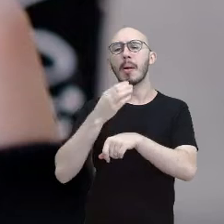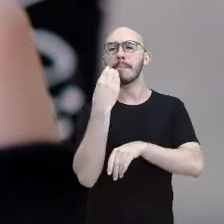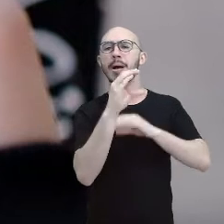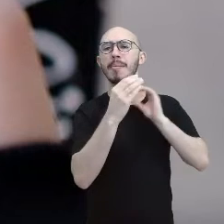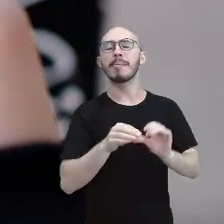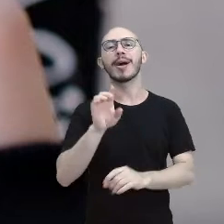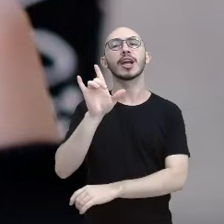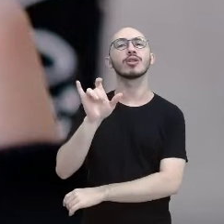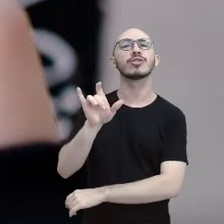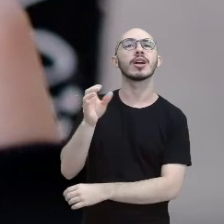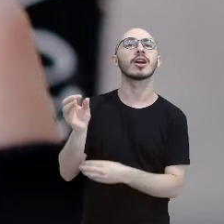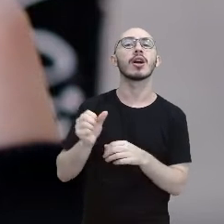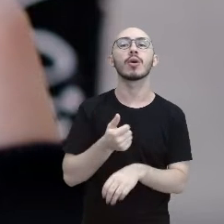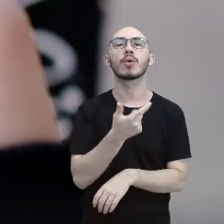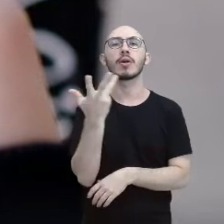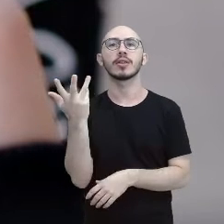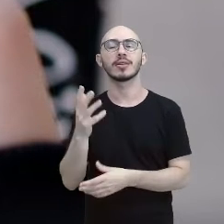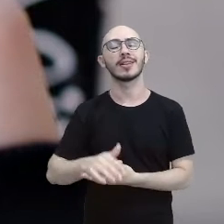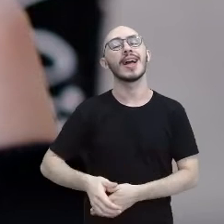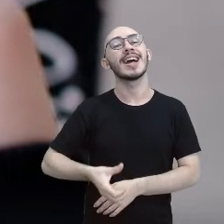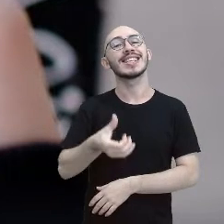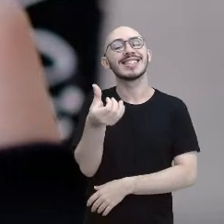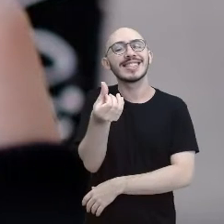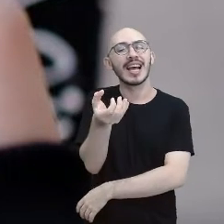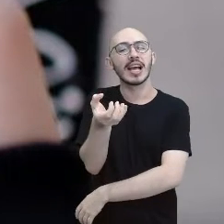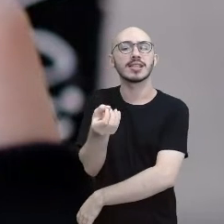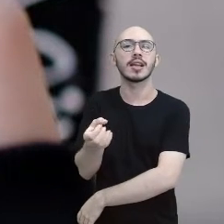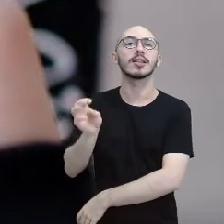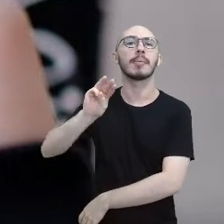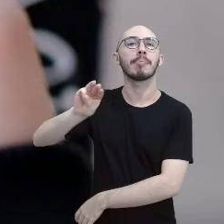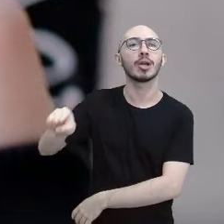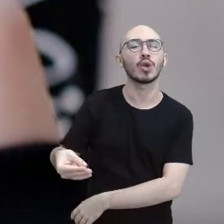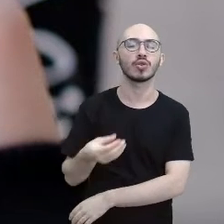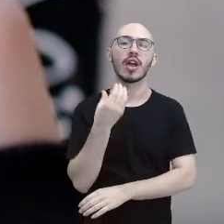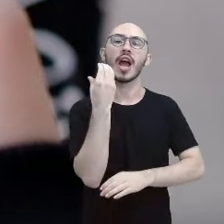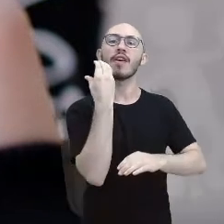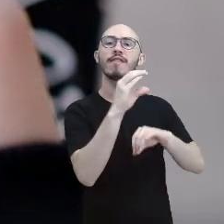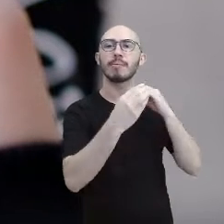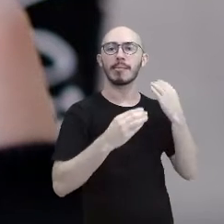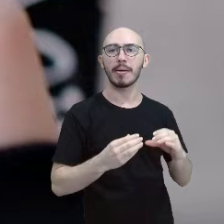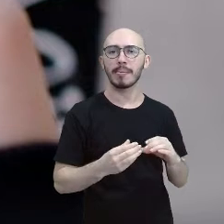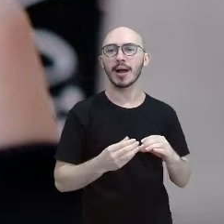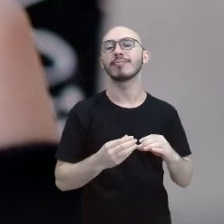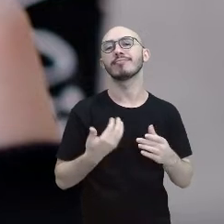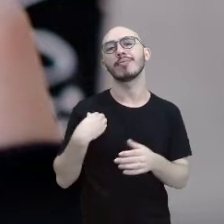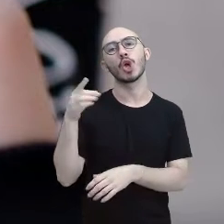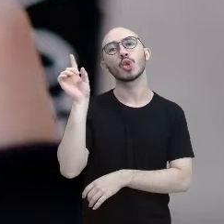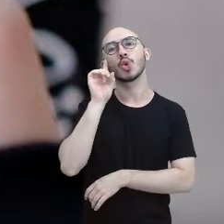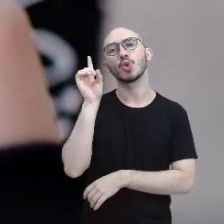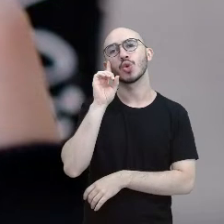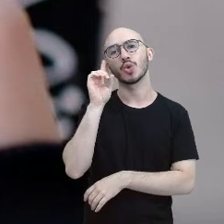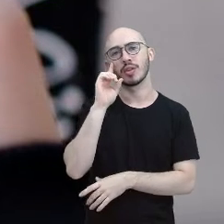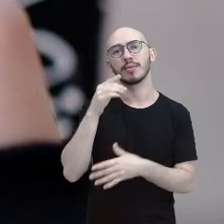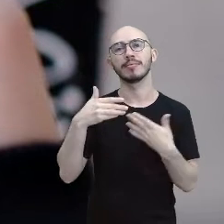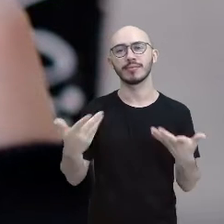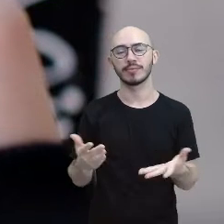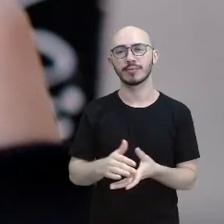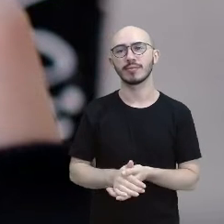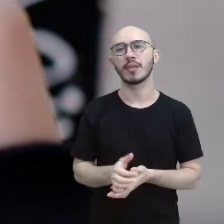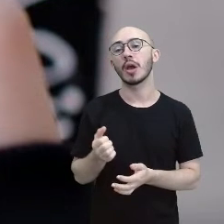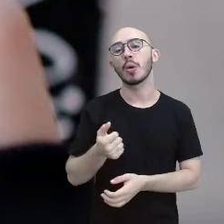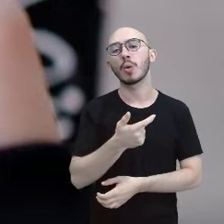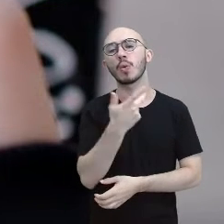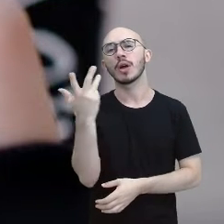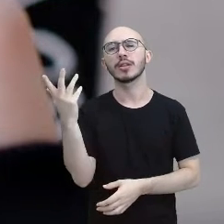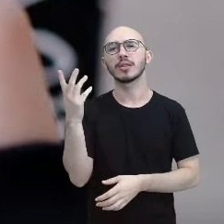seja, 60 milhões de fotos postadas por dia. Então, a gente também vai criar uma situação, ou seja, quantas dessas